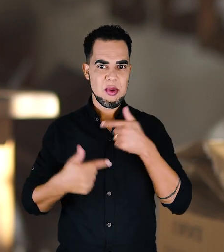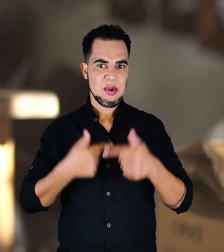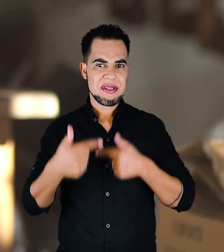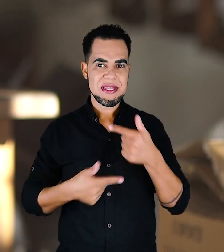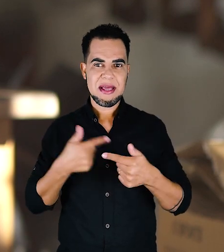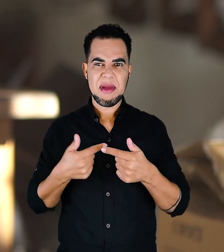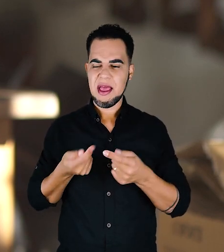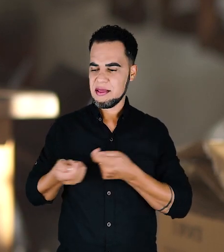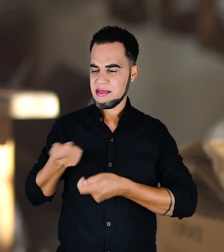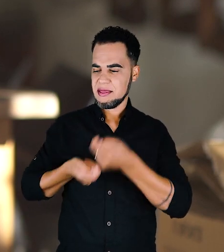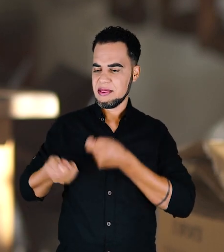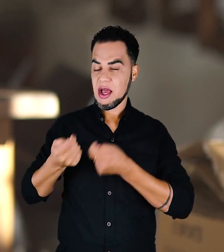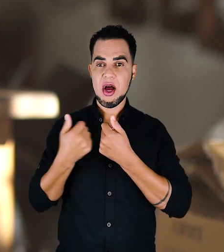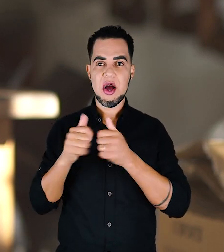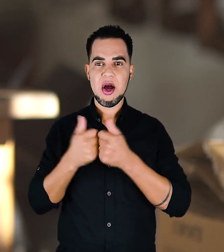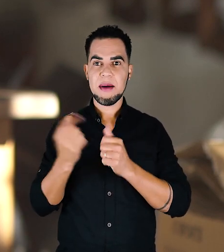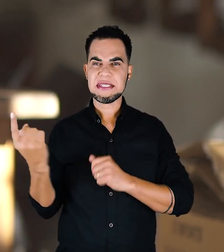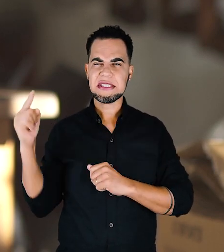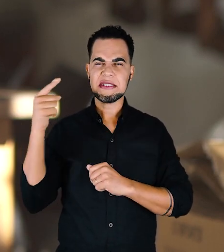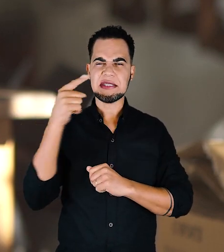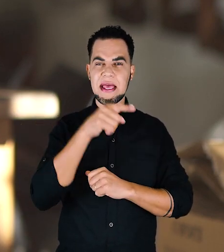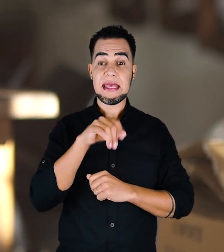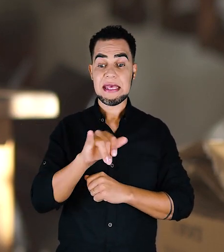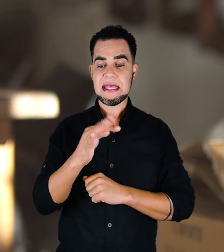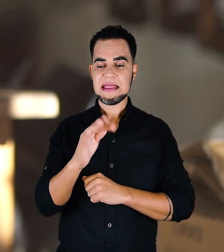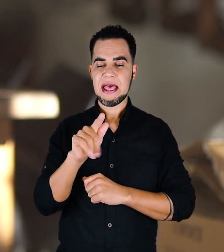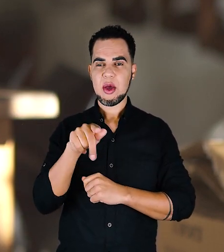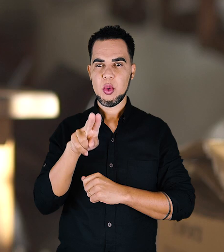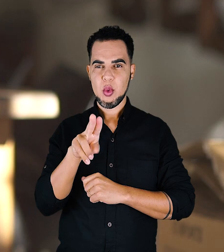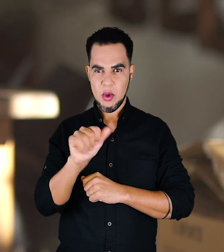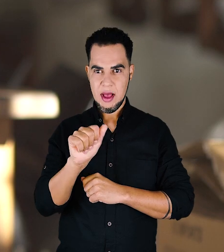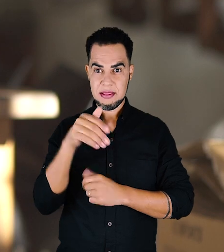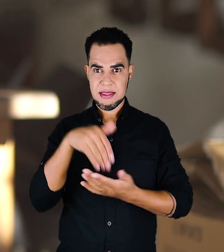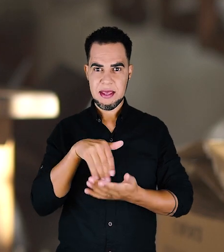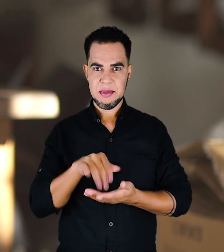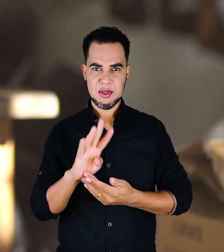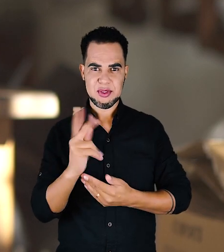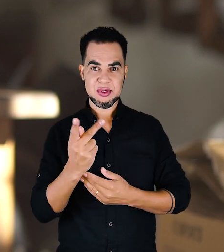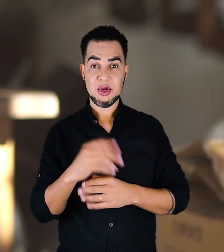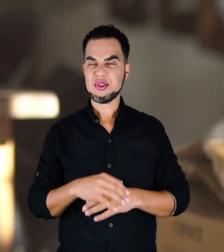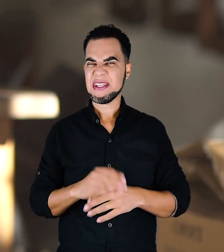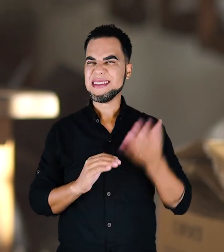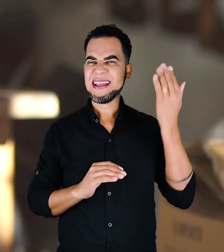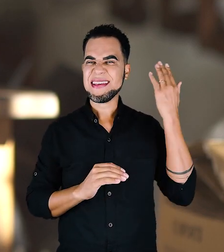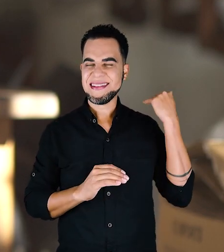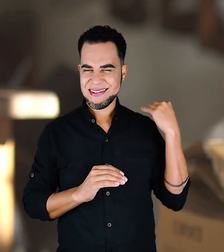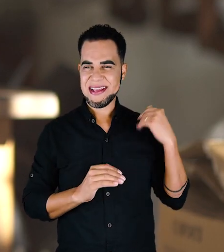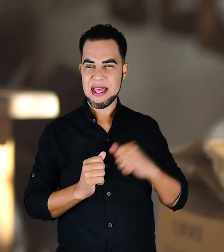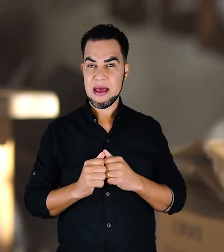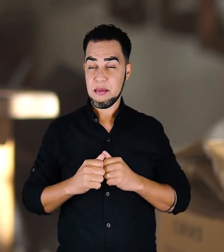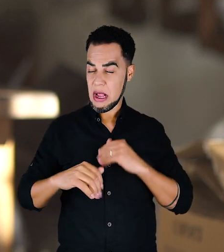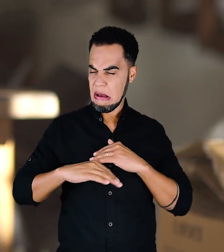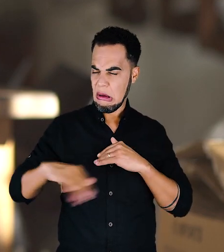eu trabalhei de trocador de ônibus, saía de Itaguara para Belo Horizonte. E naquela